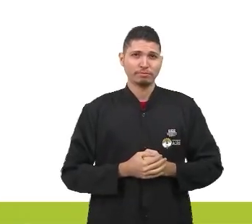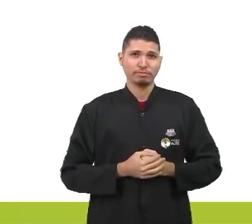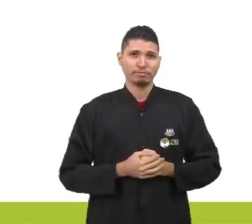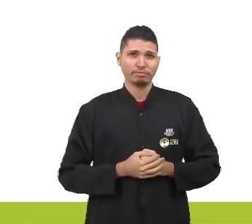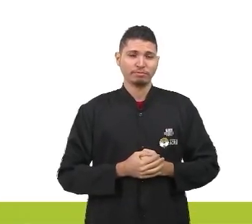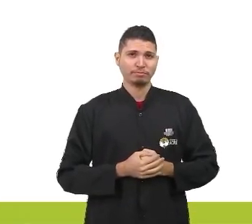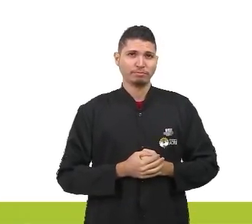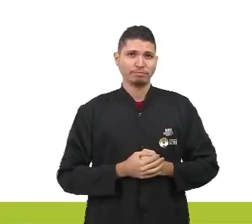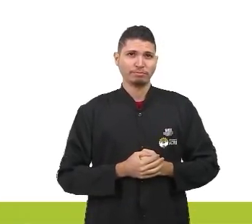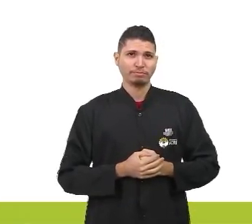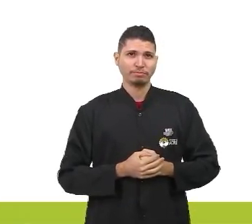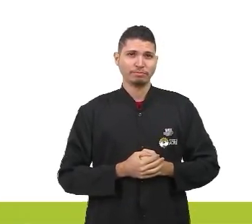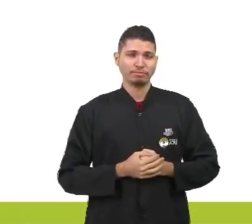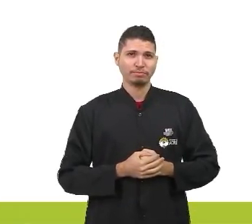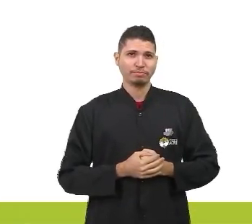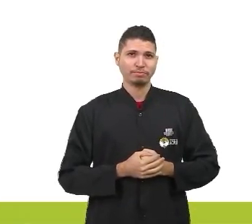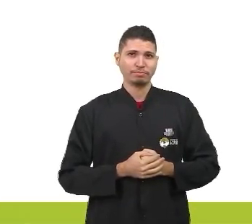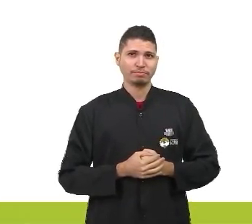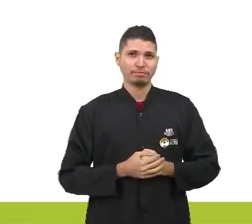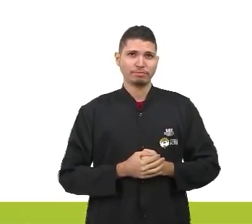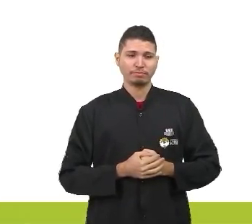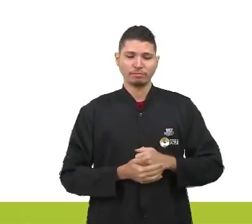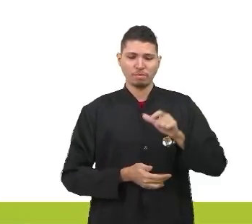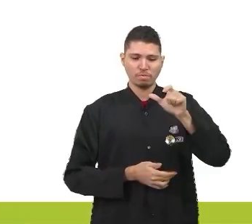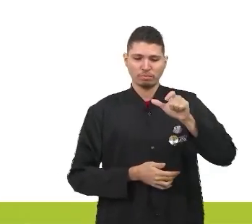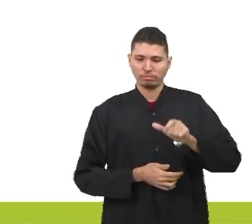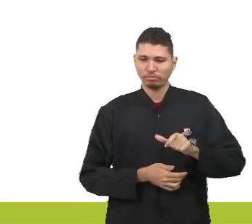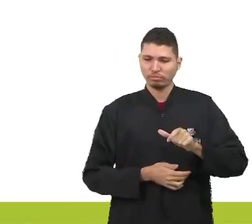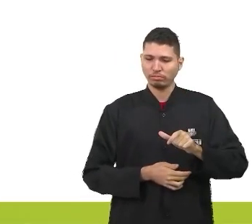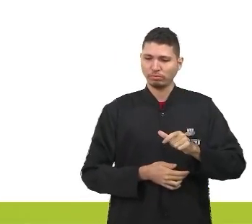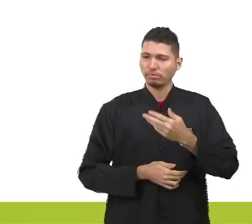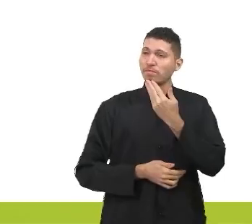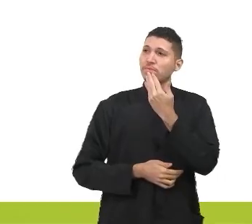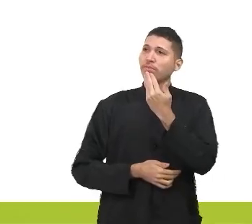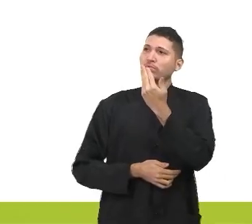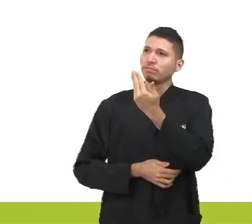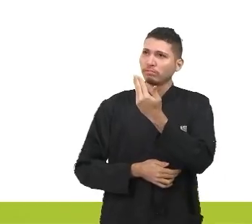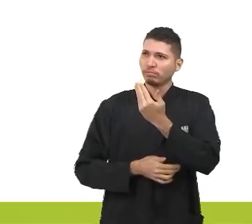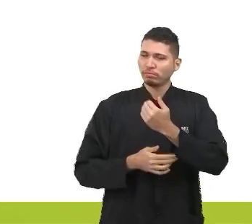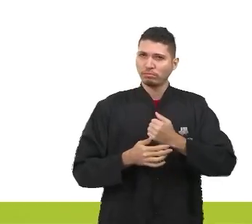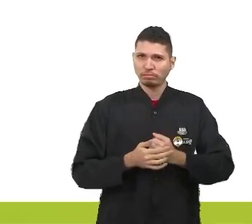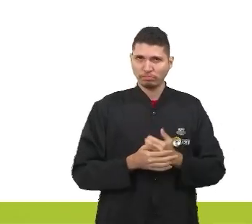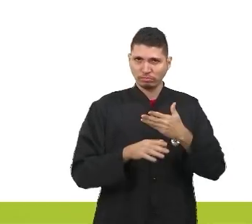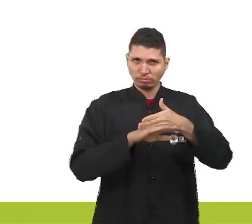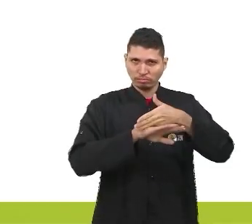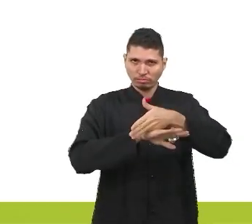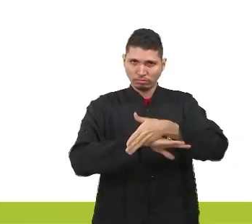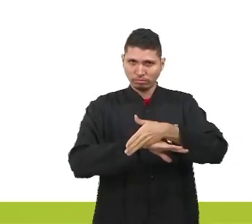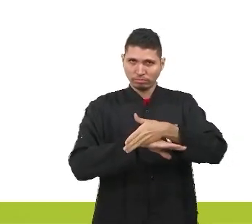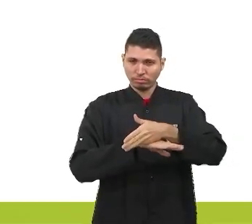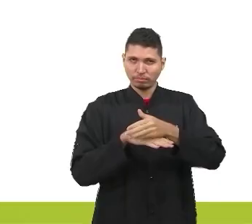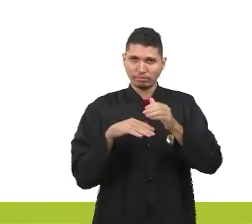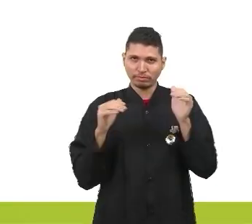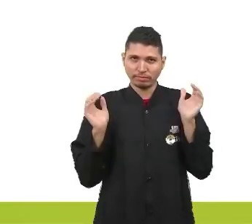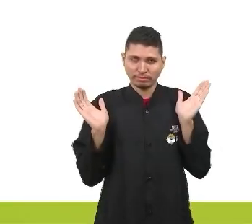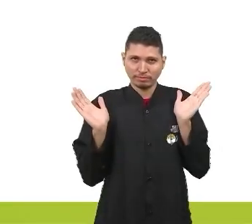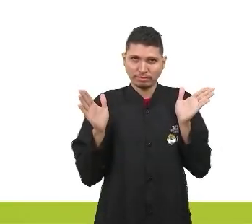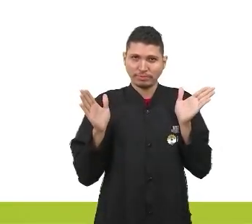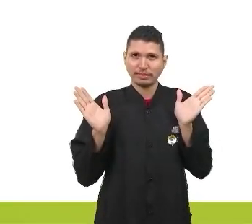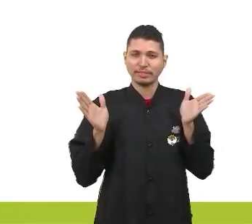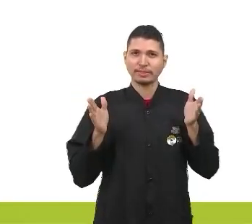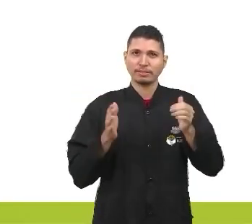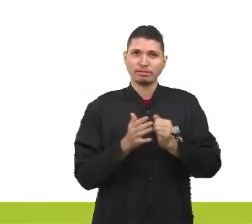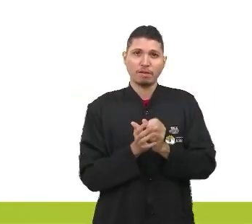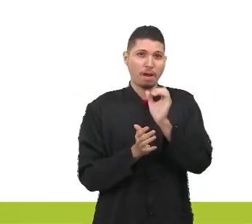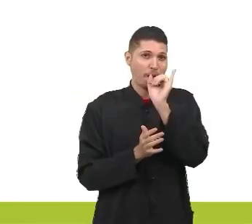no restaurante, aí o rapaz pede, tá ali com o menu, de entrada, asinhas de porco empanadas. Pelo